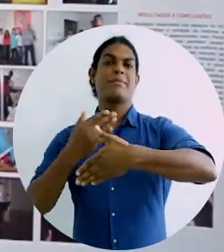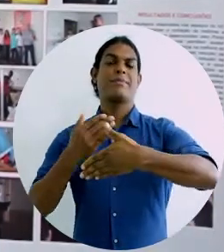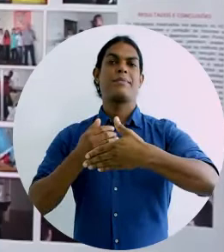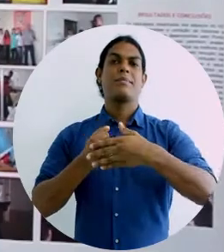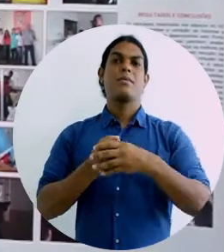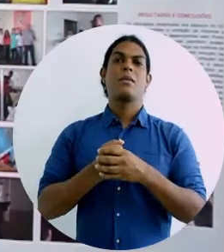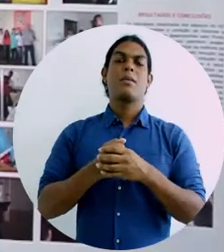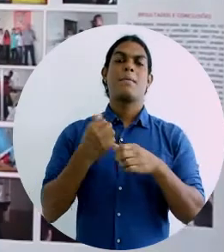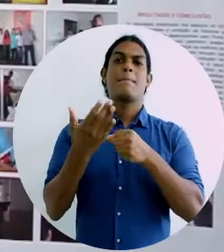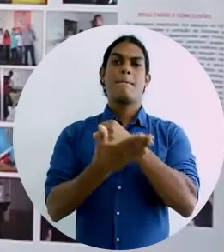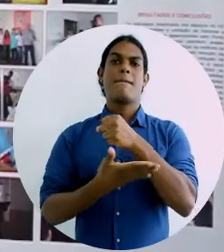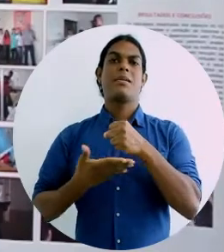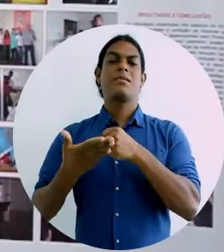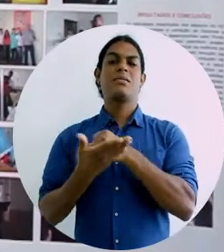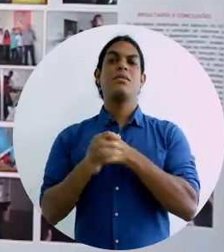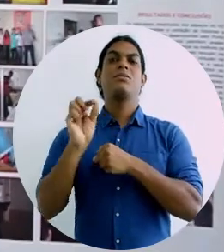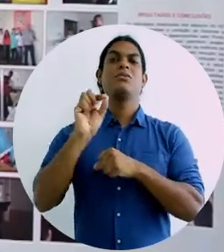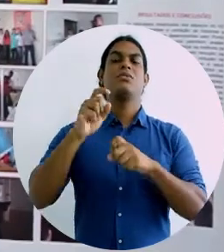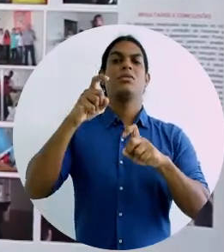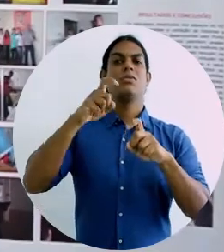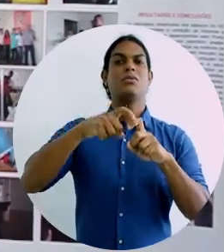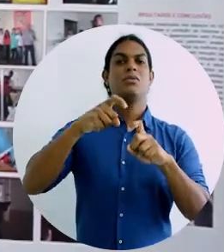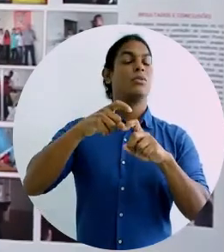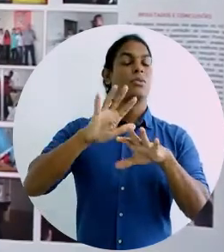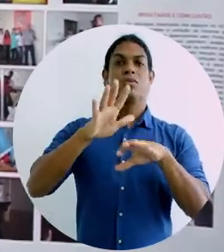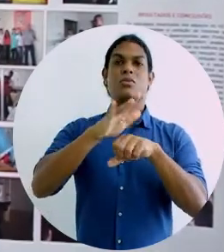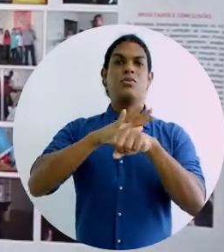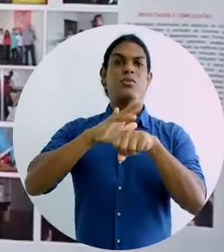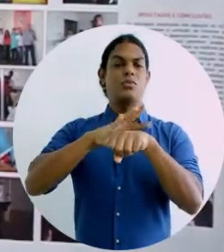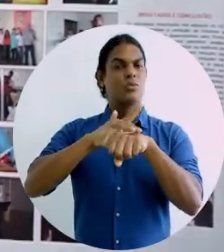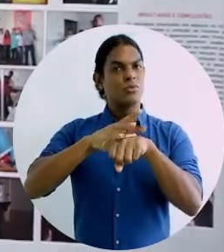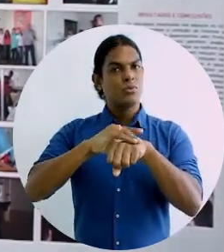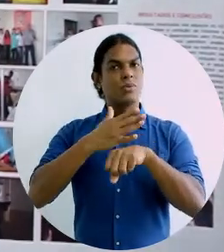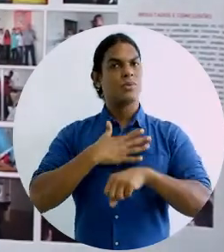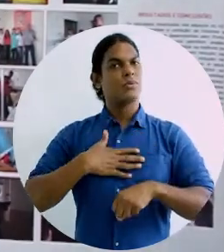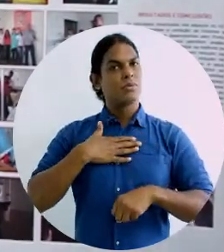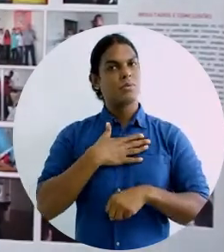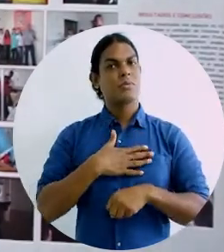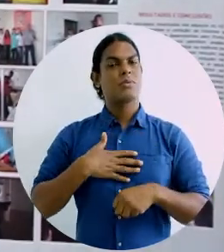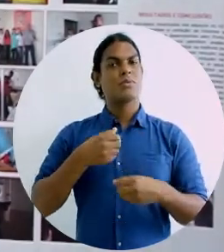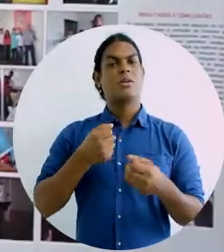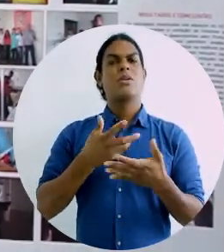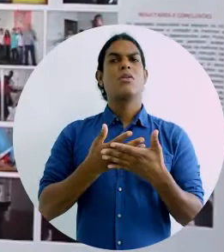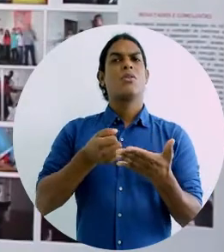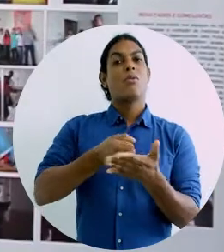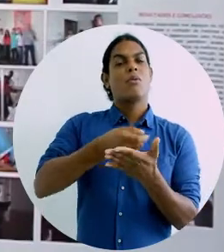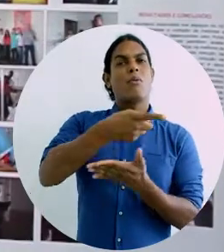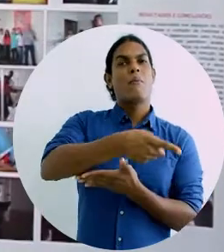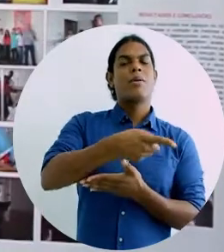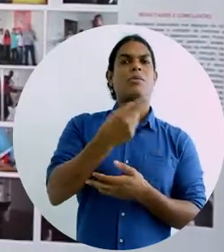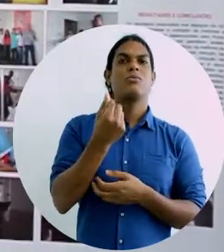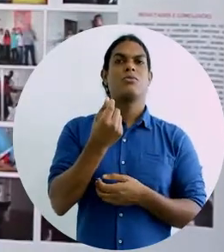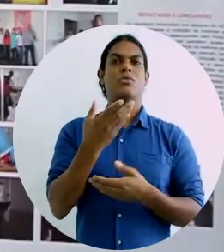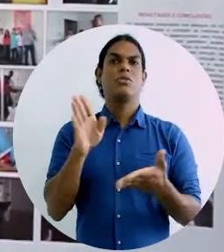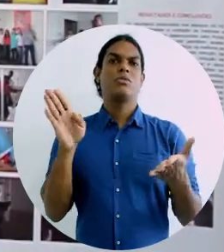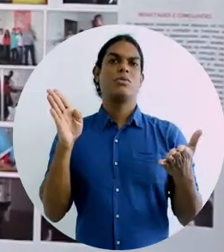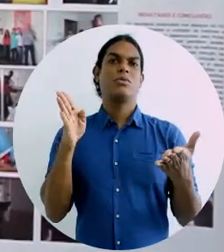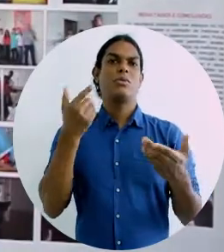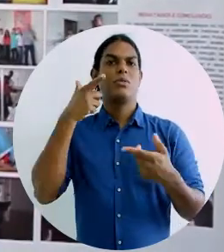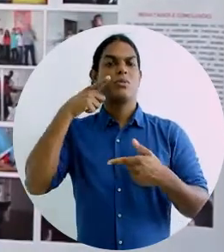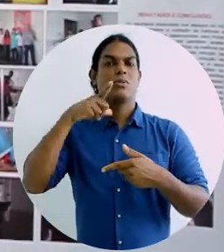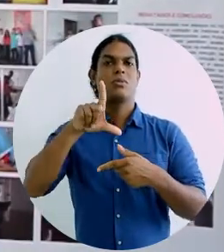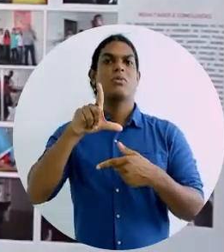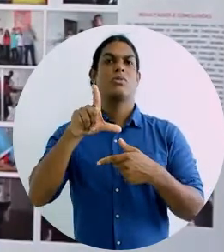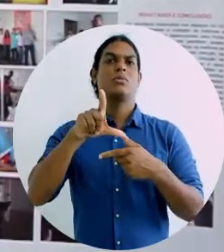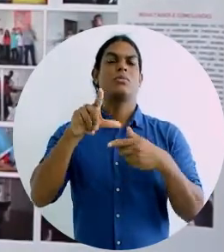comunidade. E aí nós recebemos doações, fizemos algumas compras com uma verba que conseguimos para o projeto. E essa